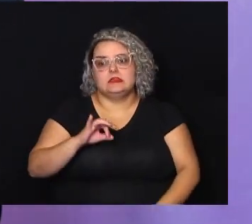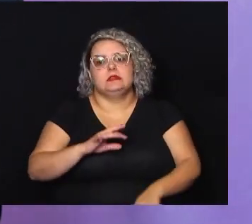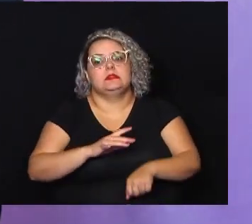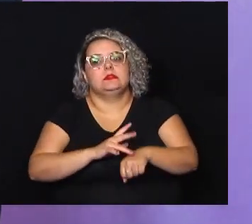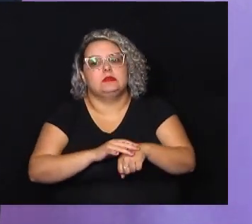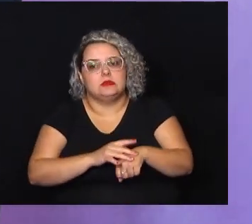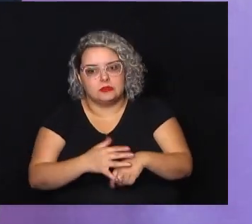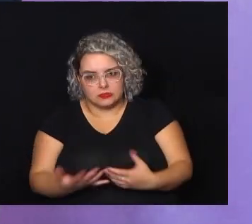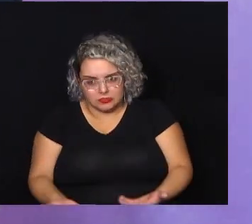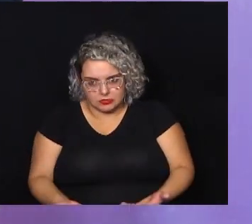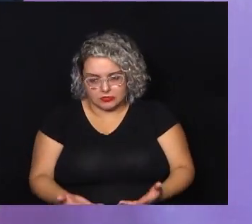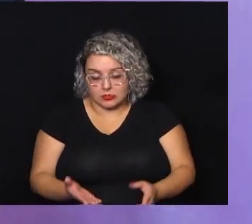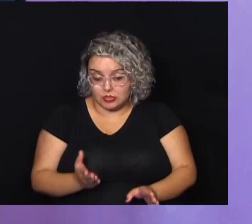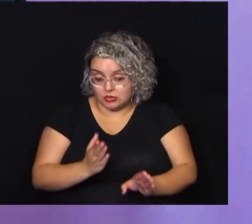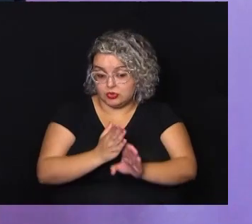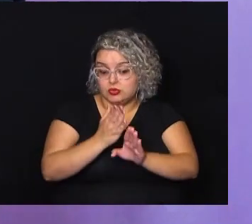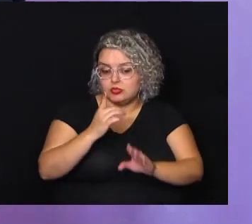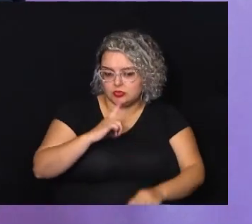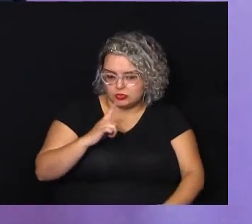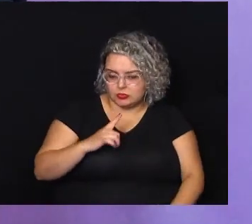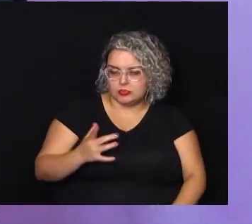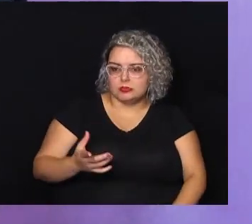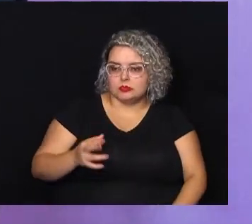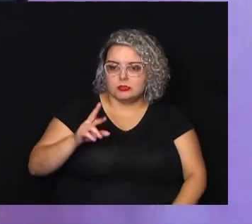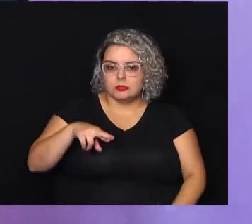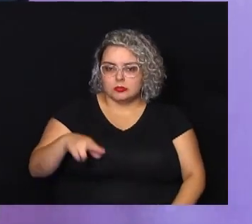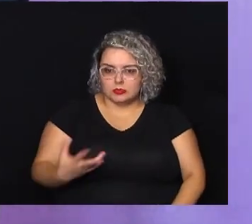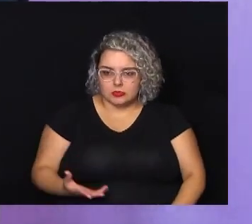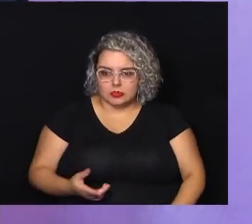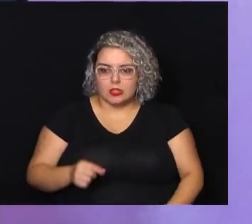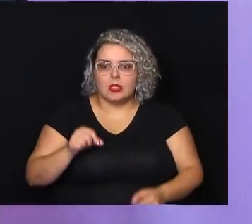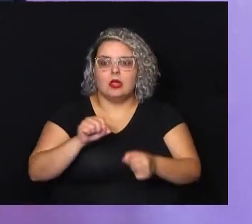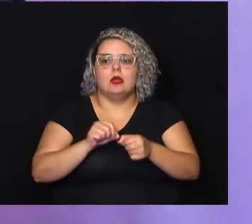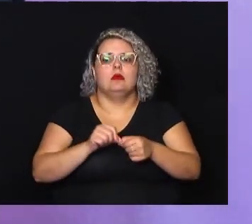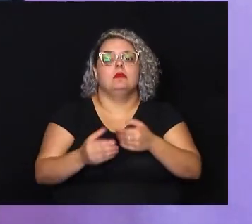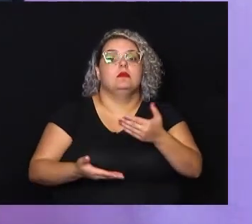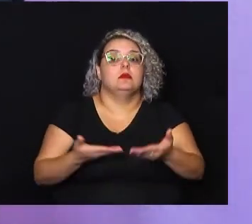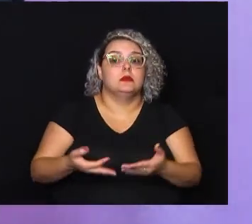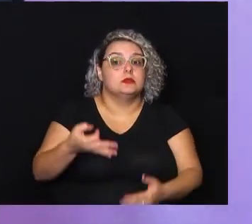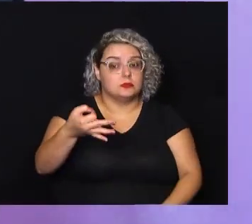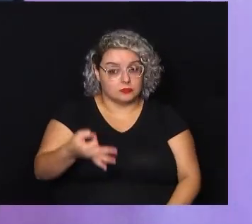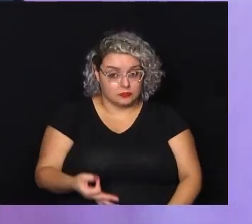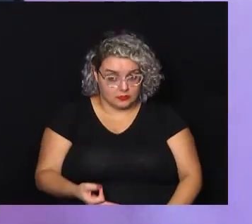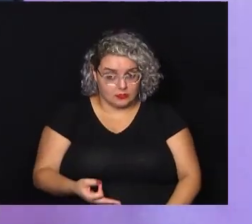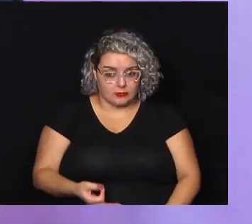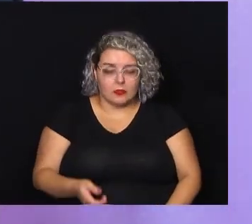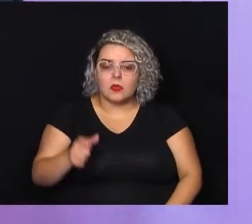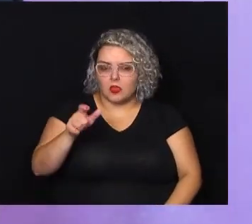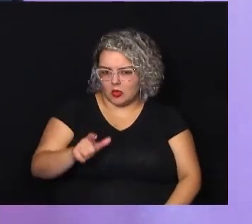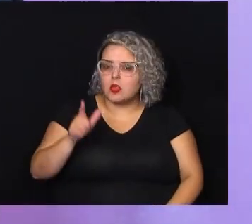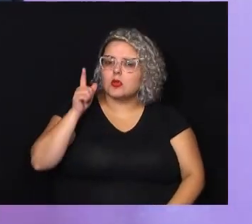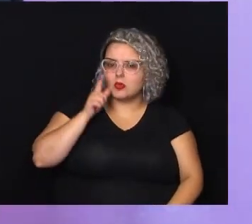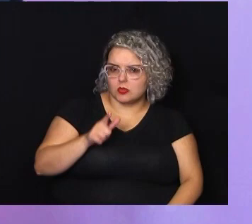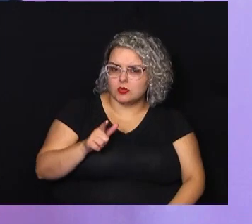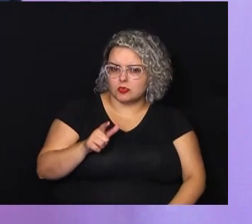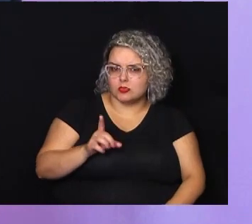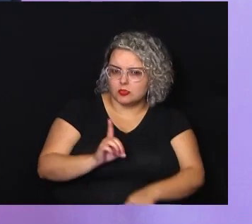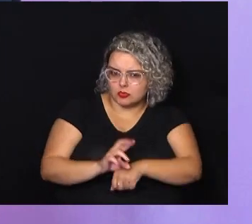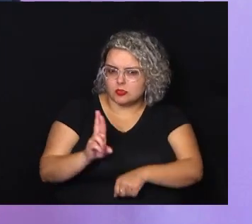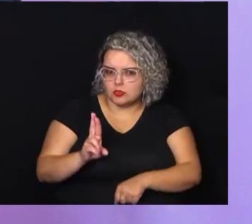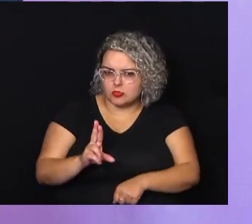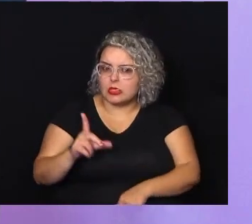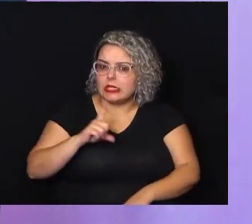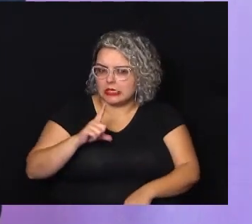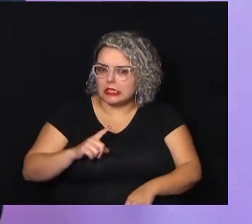esse diagnóstico, né? Se for alguma doença, se descobre que tem essa causa, aí vai fazer o tratamento adequado,